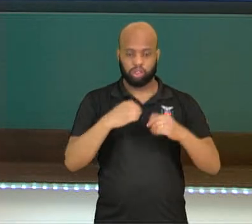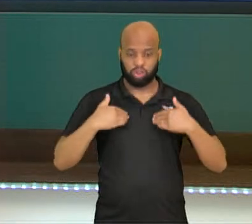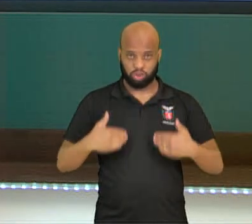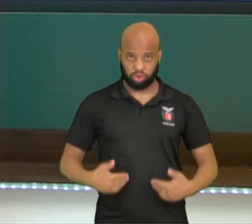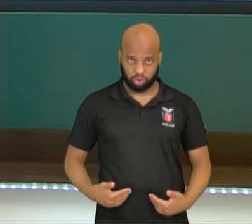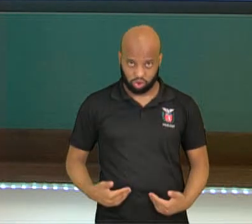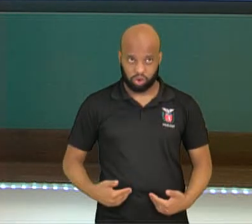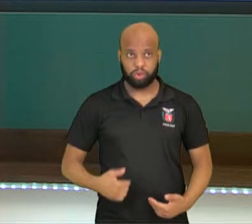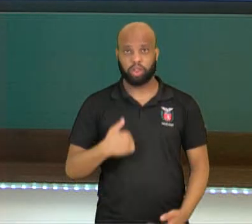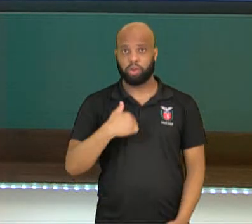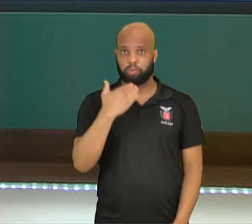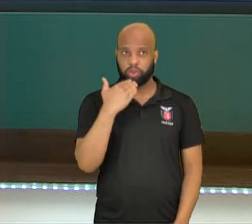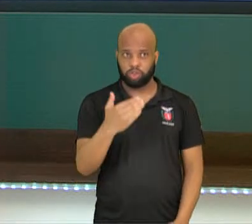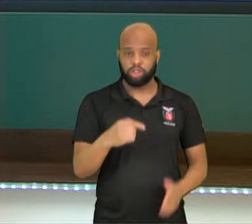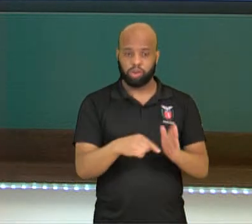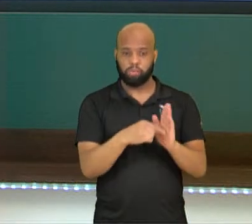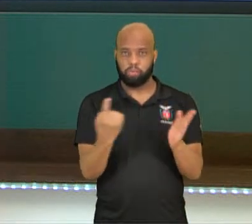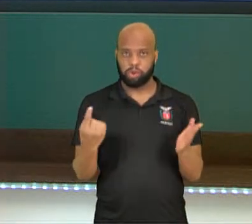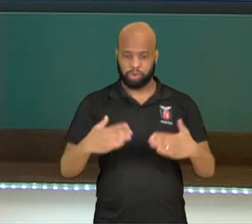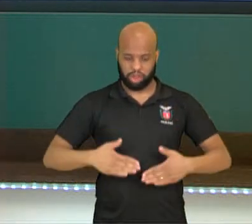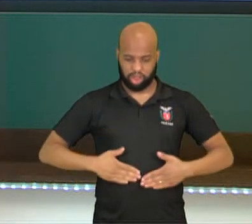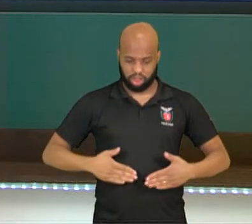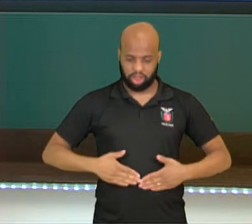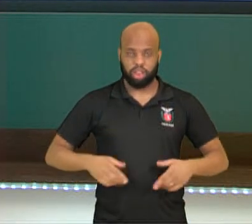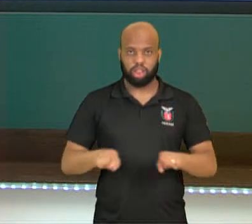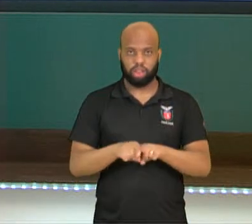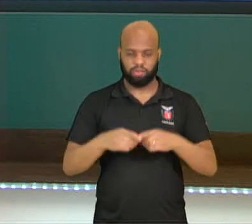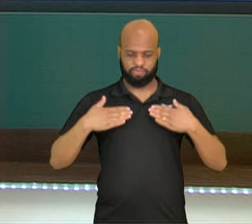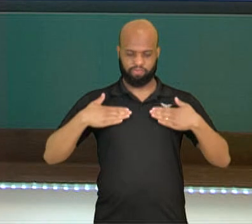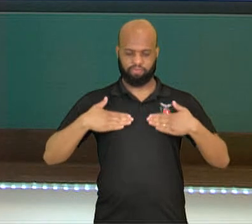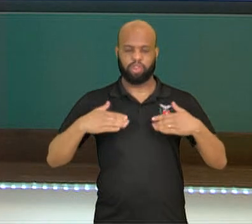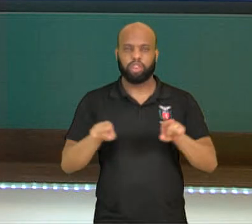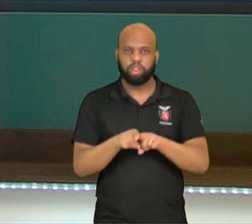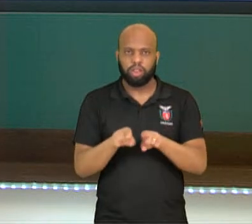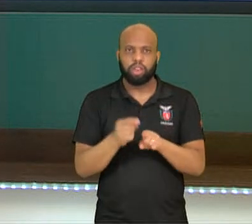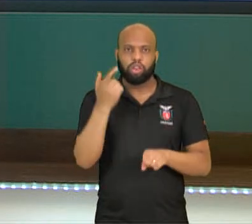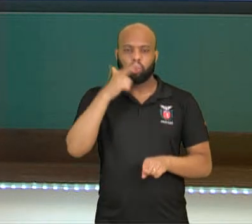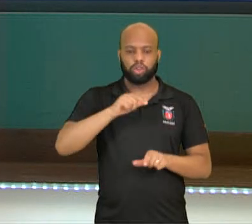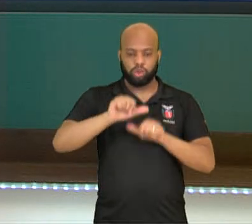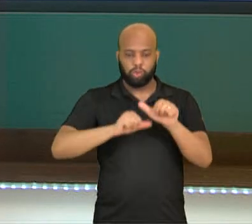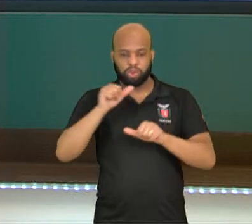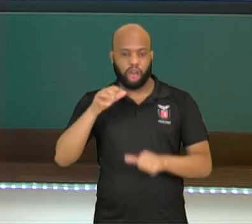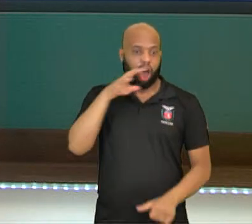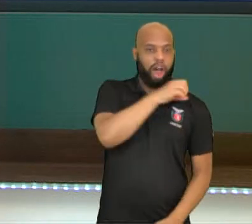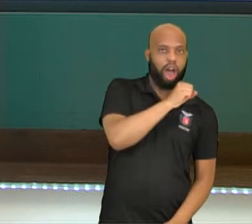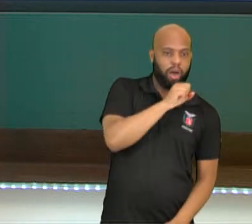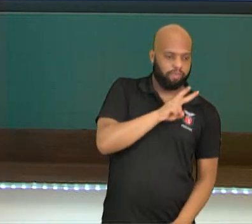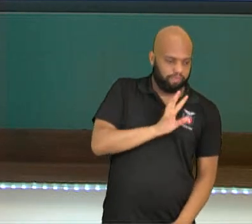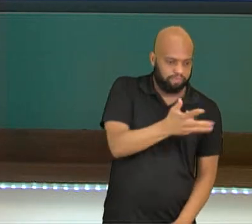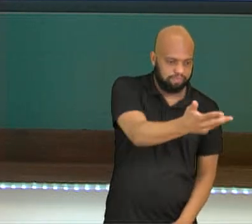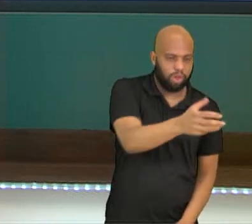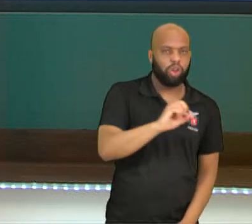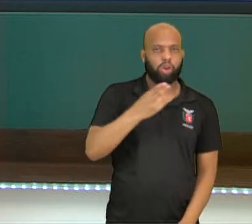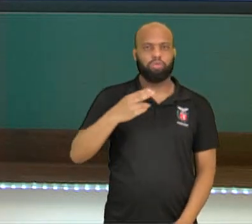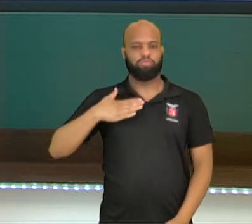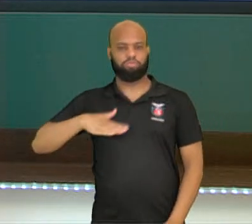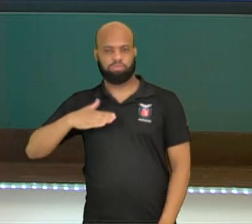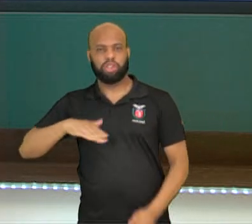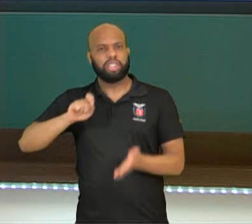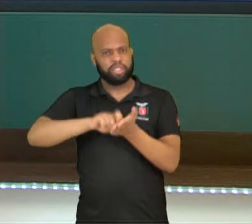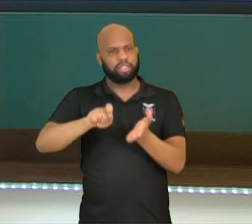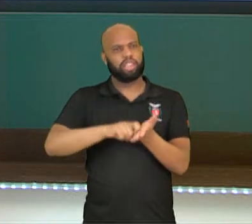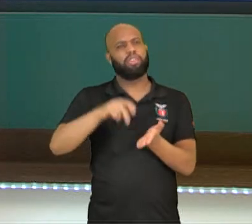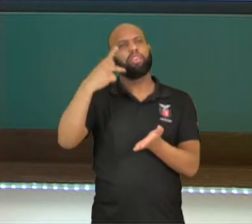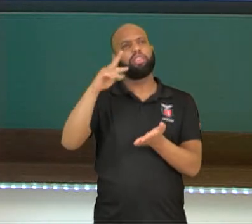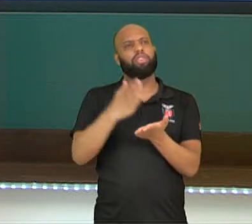a prof pediu? Primeiro no abdômen, no tórax? Conseguiram mudar a intensidade dessa respiração? Anotem aí no